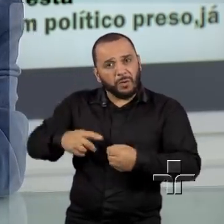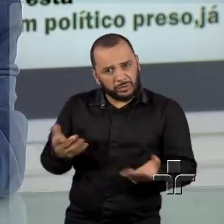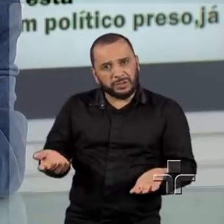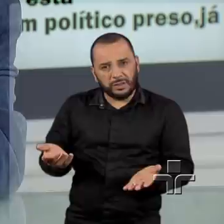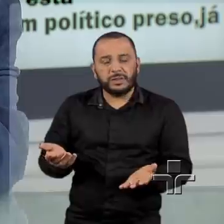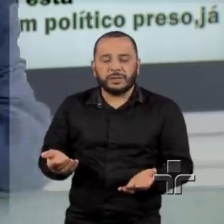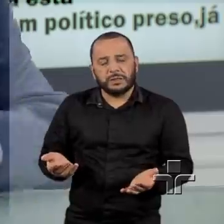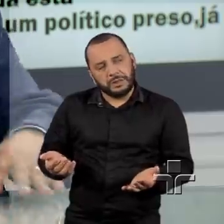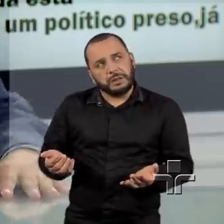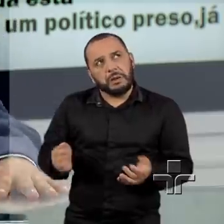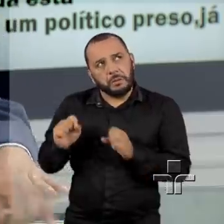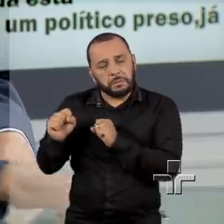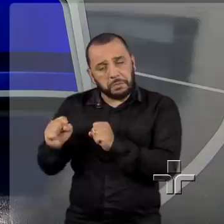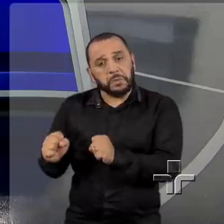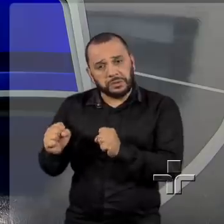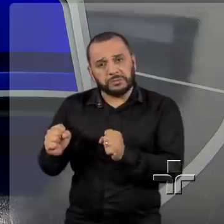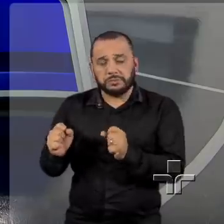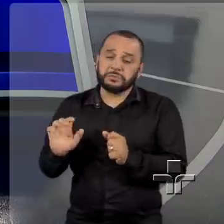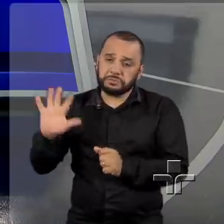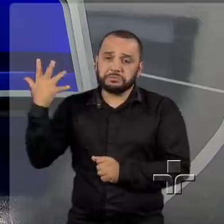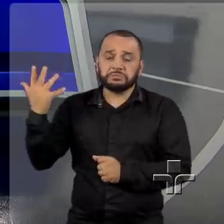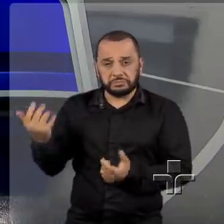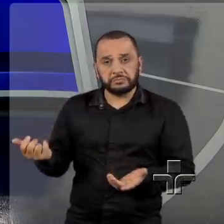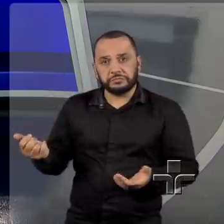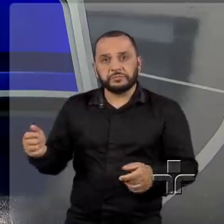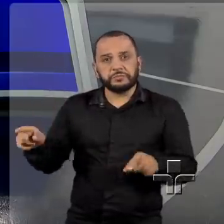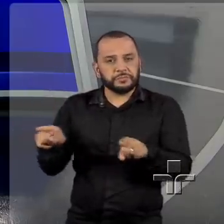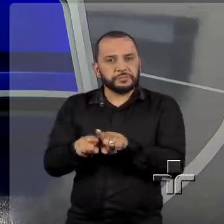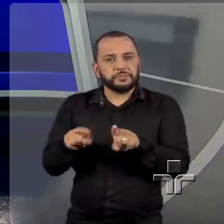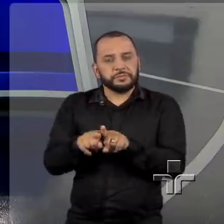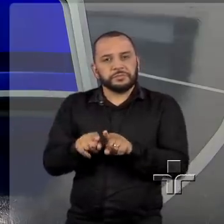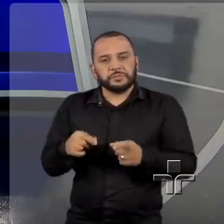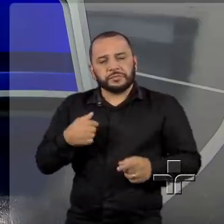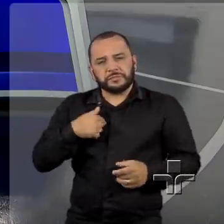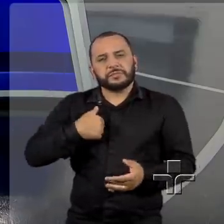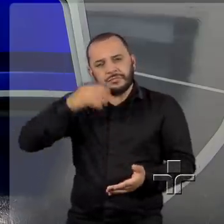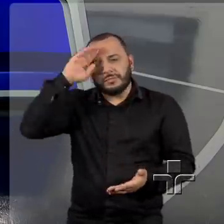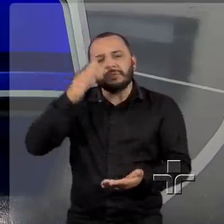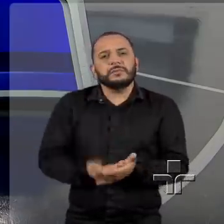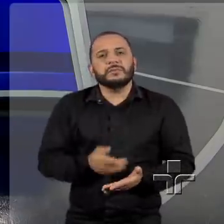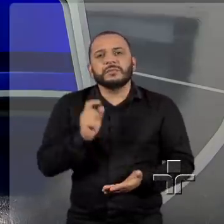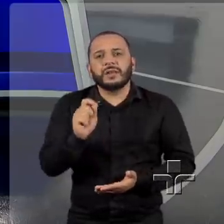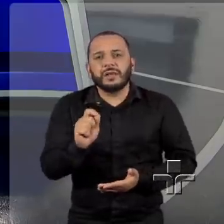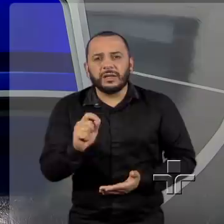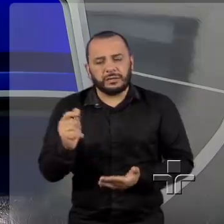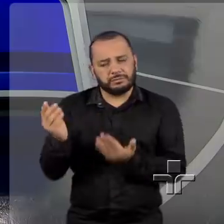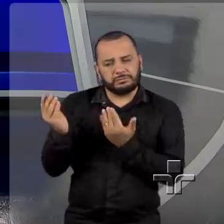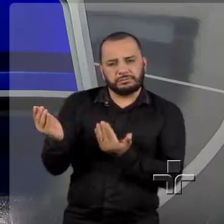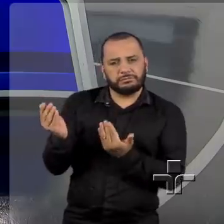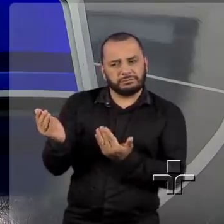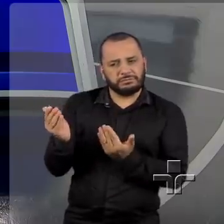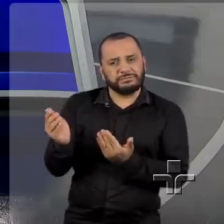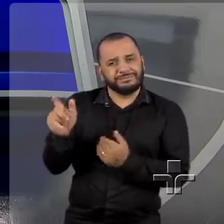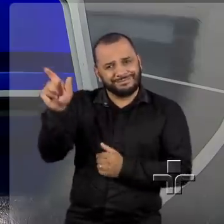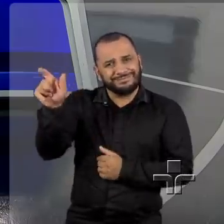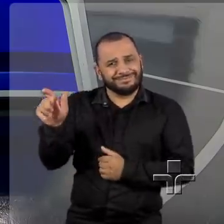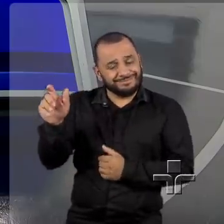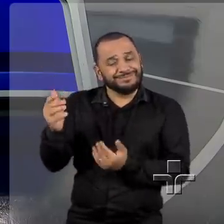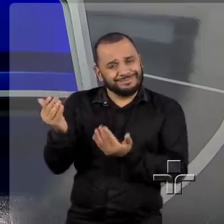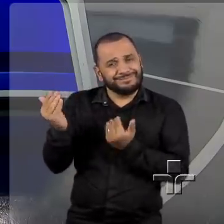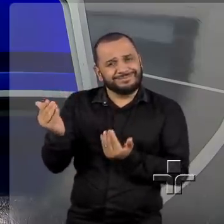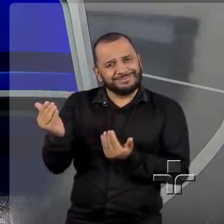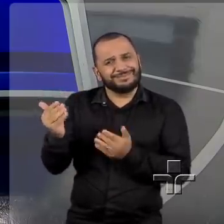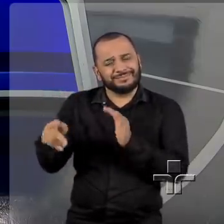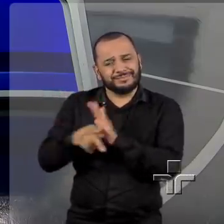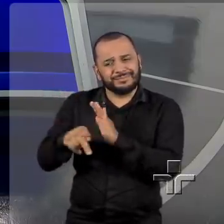uma possibilidade, não é a única. E, assim, não há dúvida, né, que a suspeita institucional que a gente falava ali